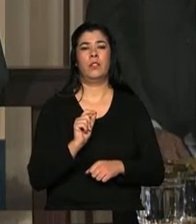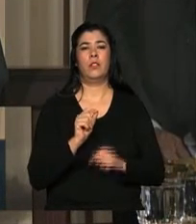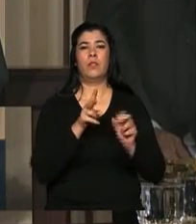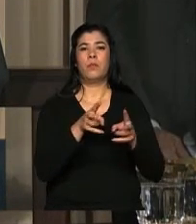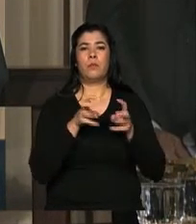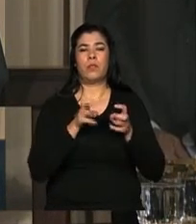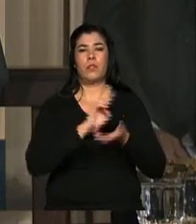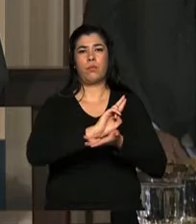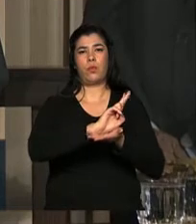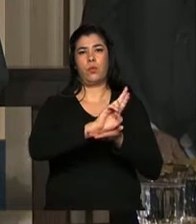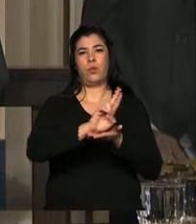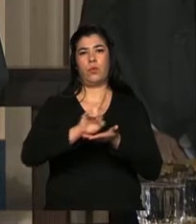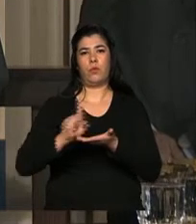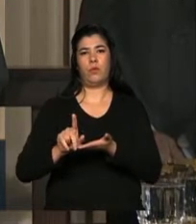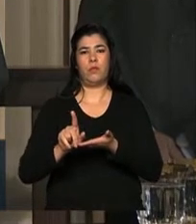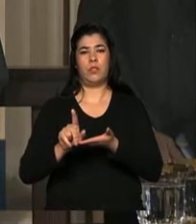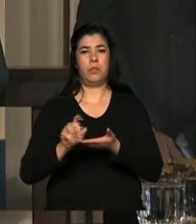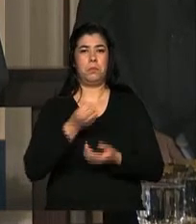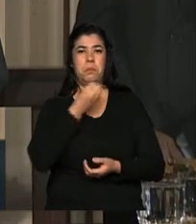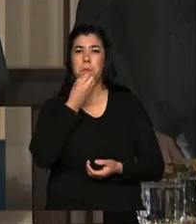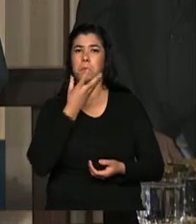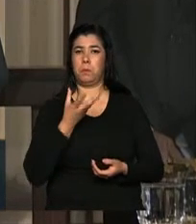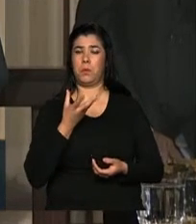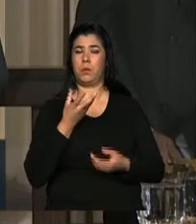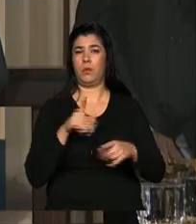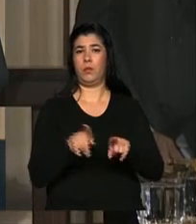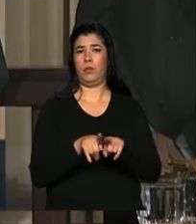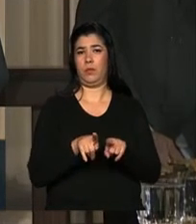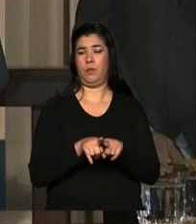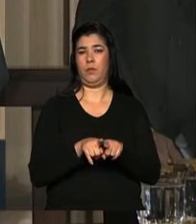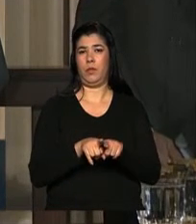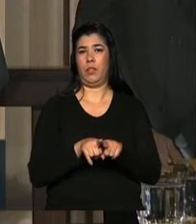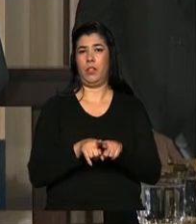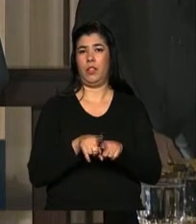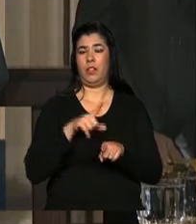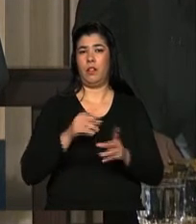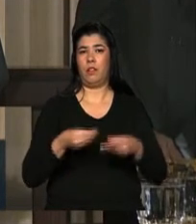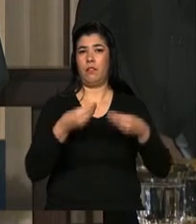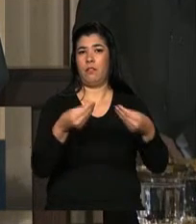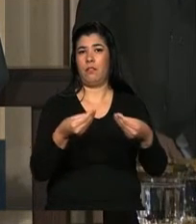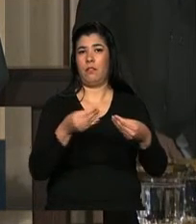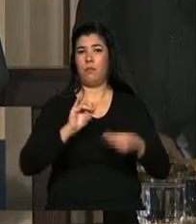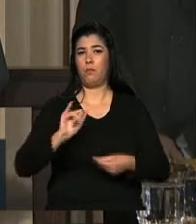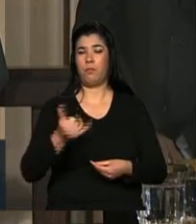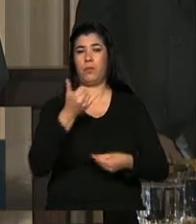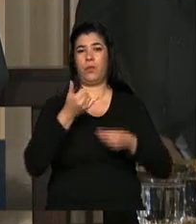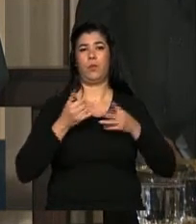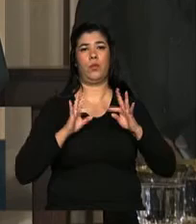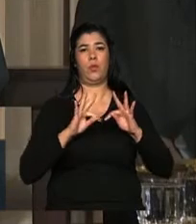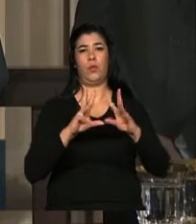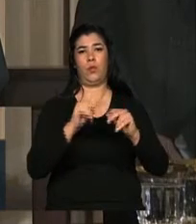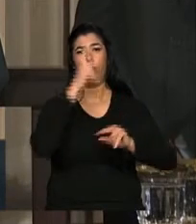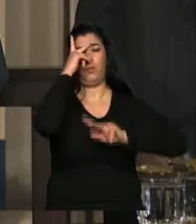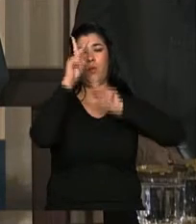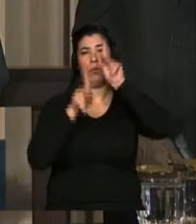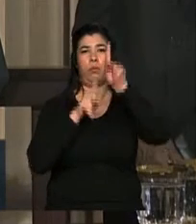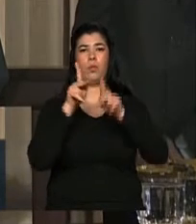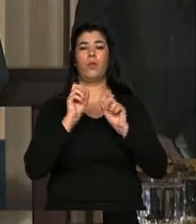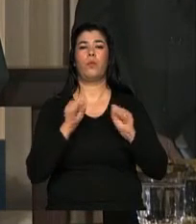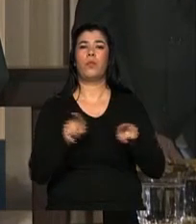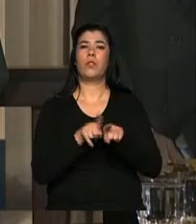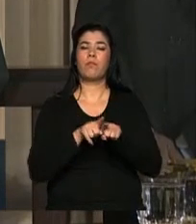a diversidade com bons olhos e dá oportunidades que todos possam sentir